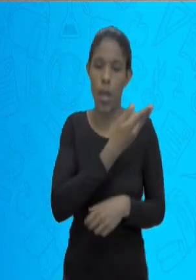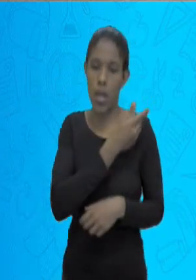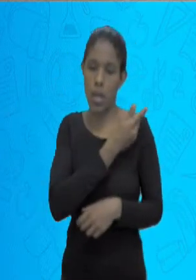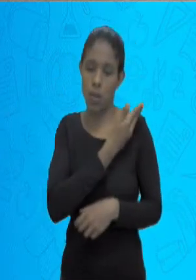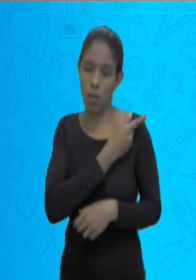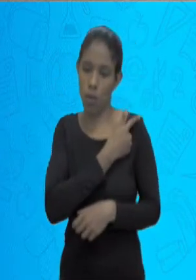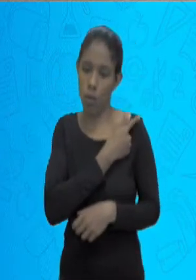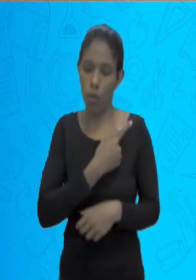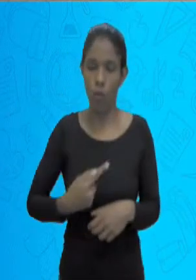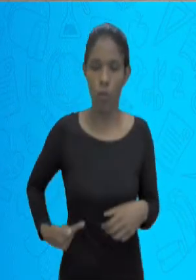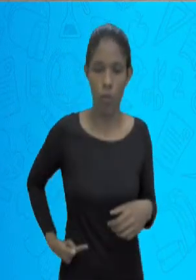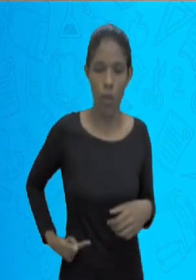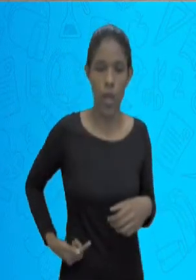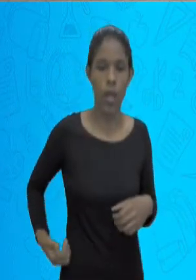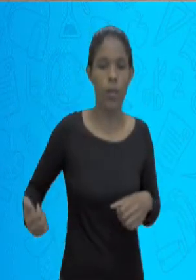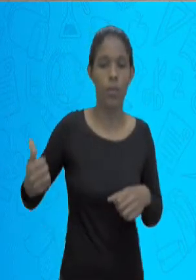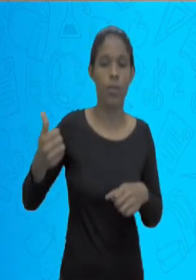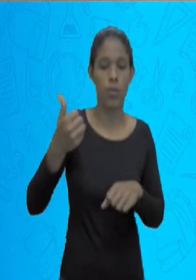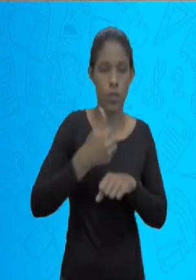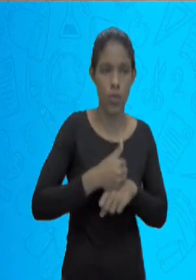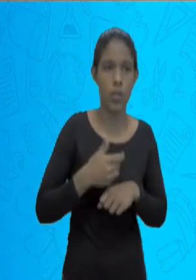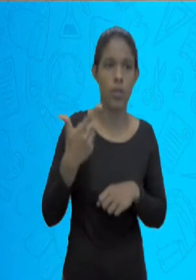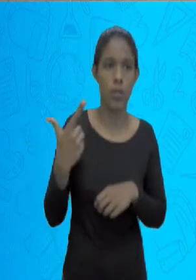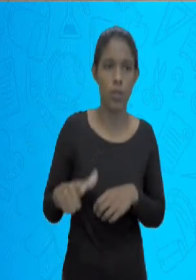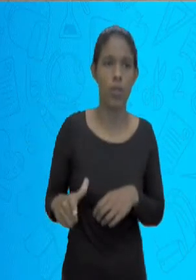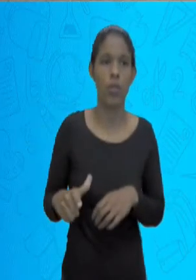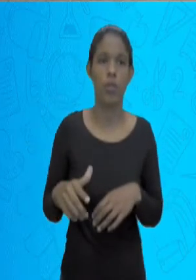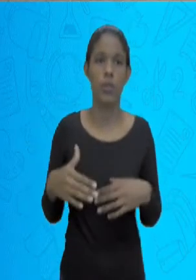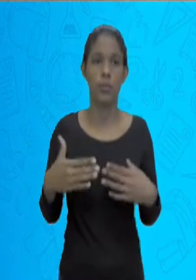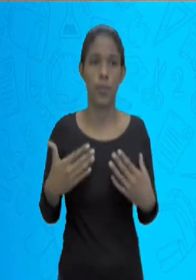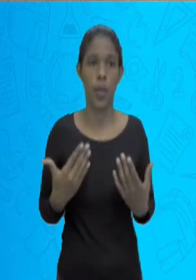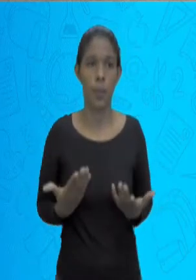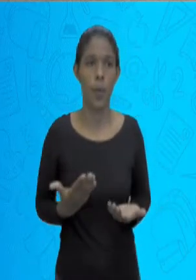última coligação em